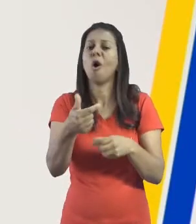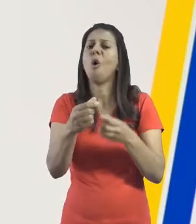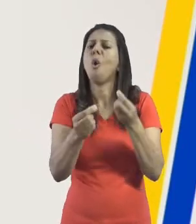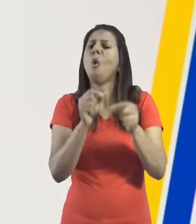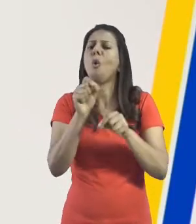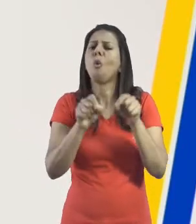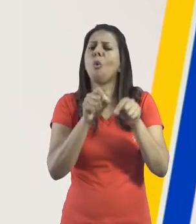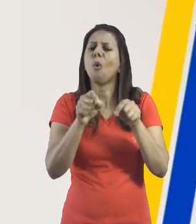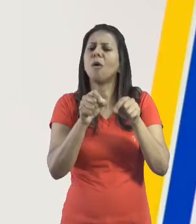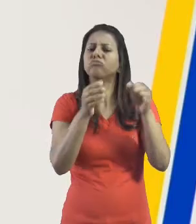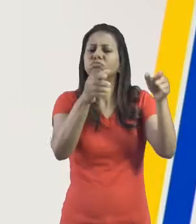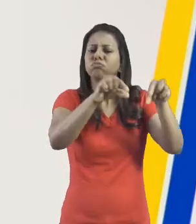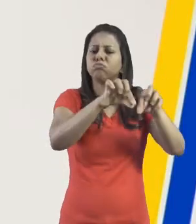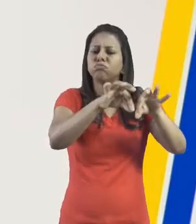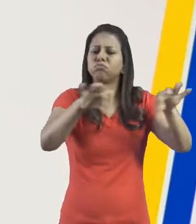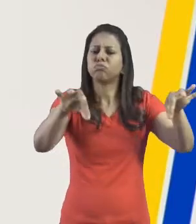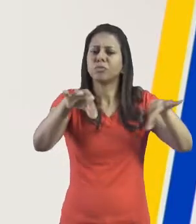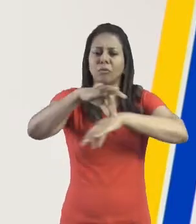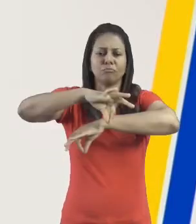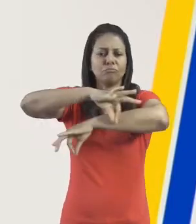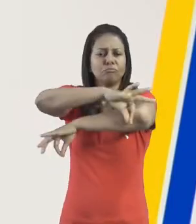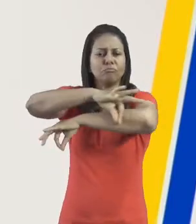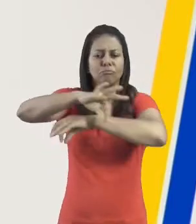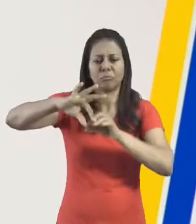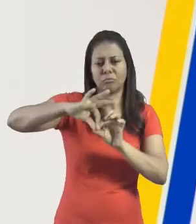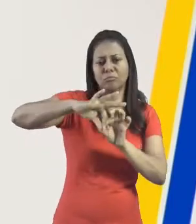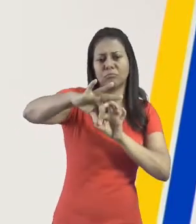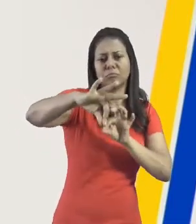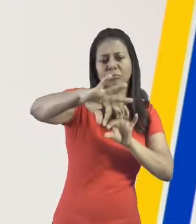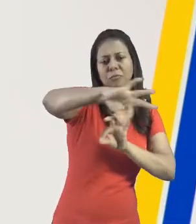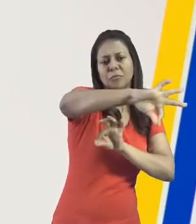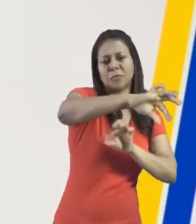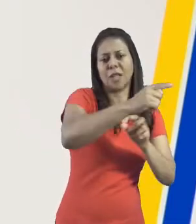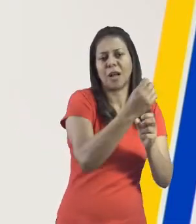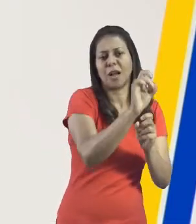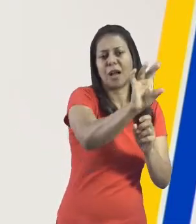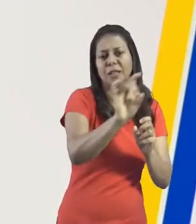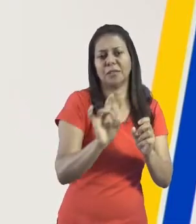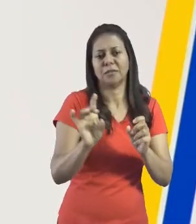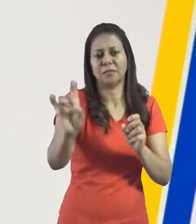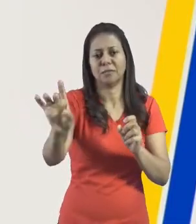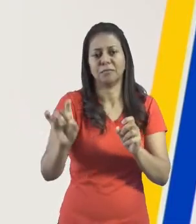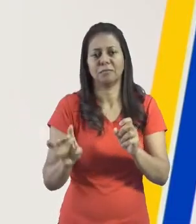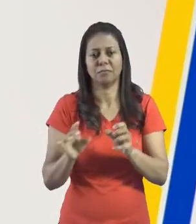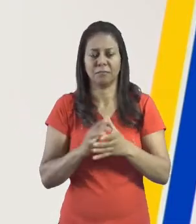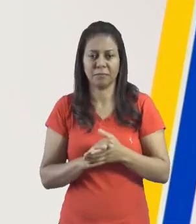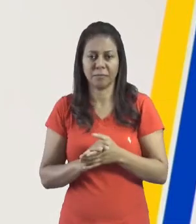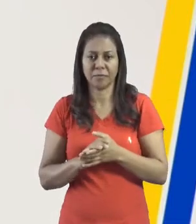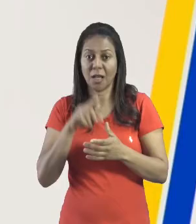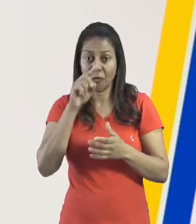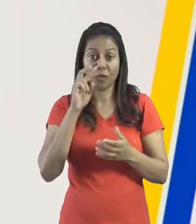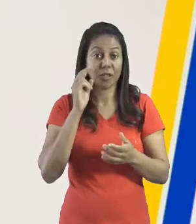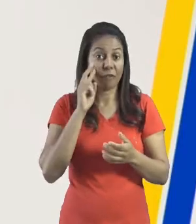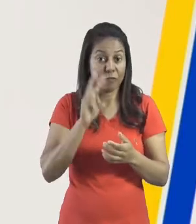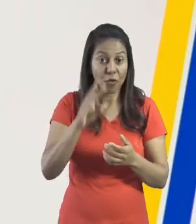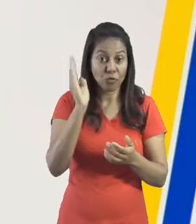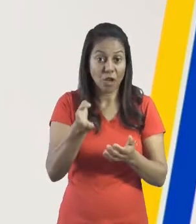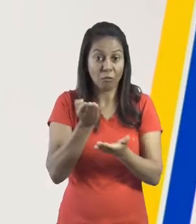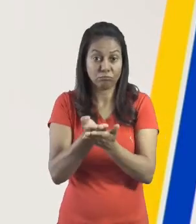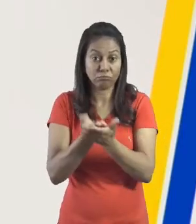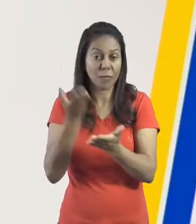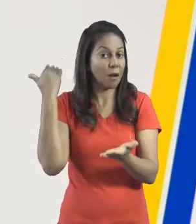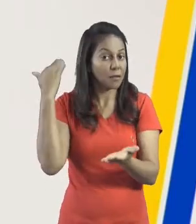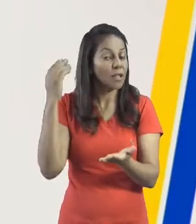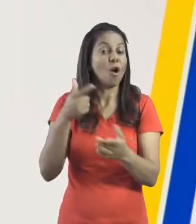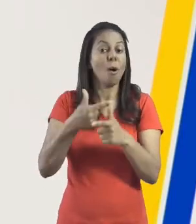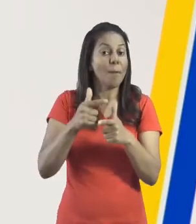do lado de cada terreno quadrado? Se você assistiu à aula anterior, você deve ter visto, né, já esse